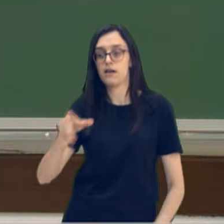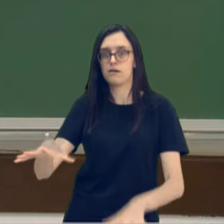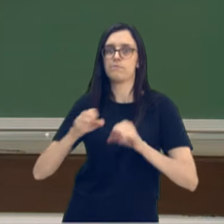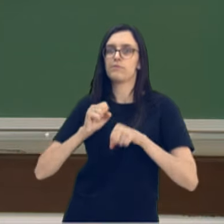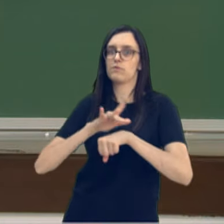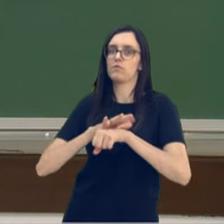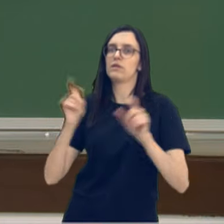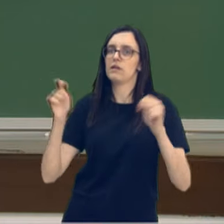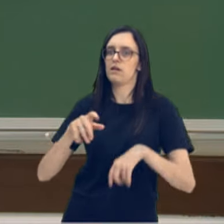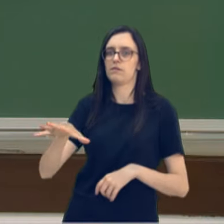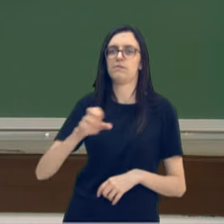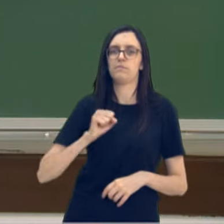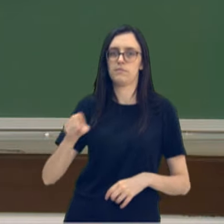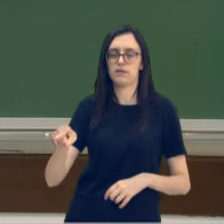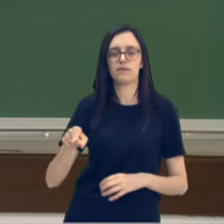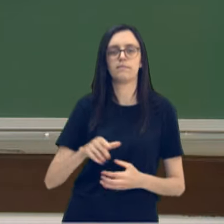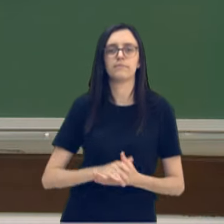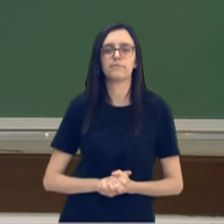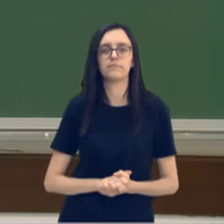hantavirose.